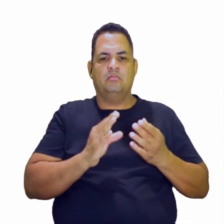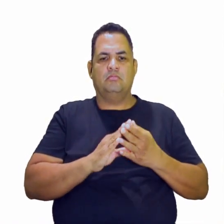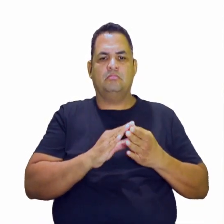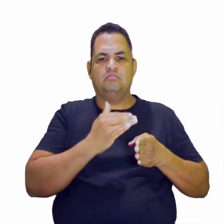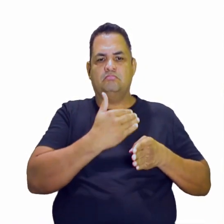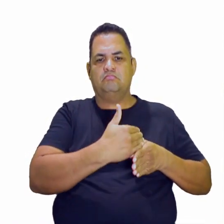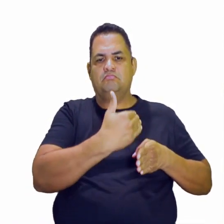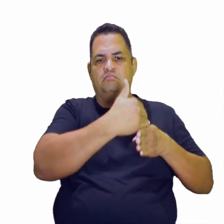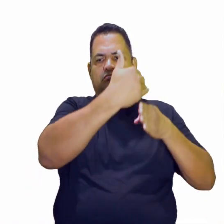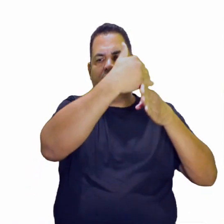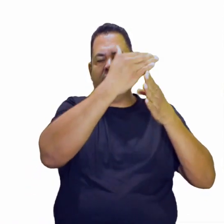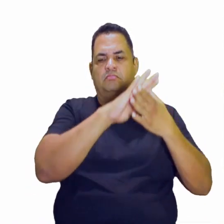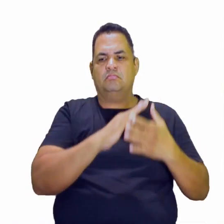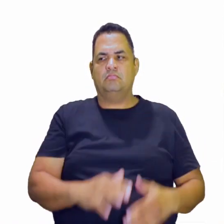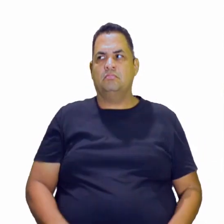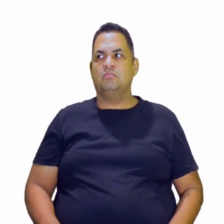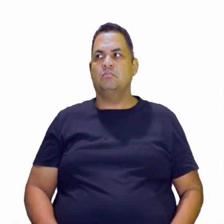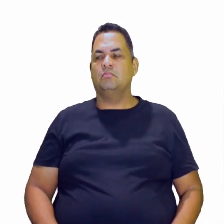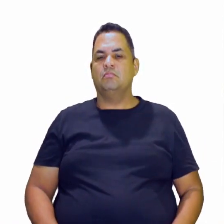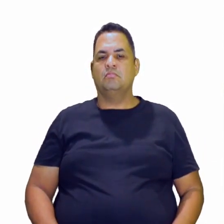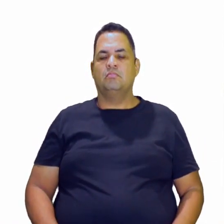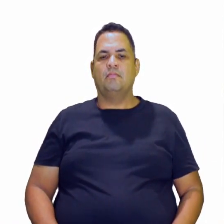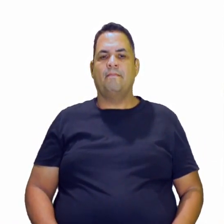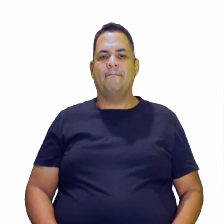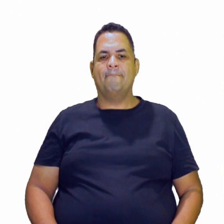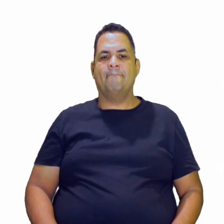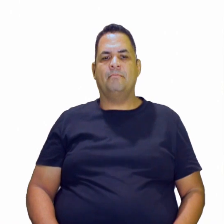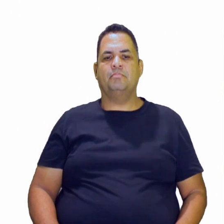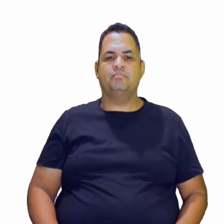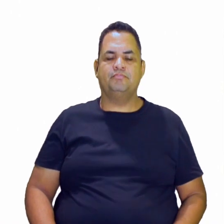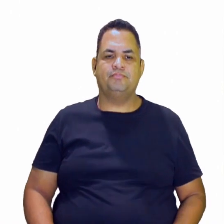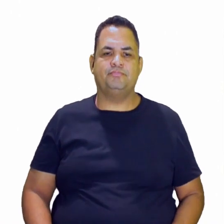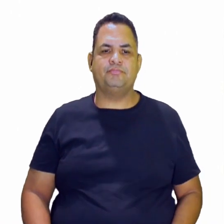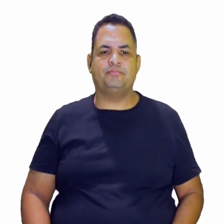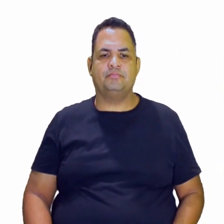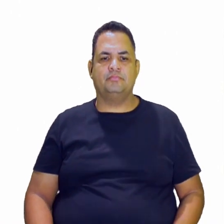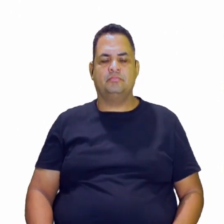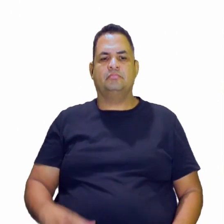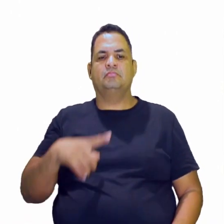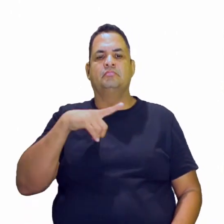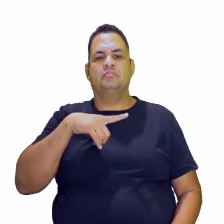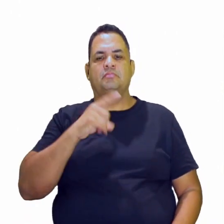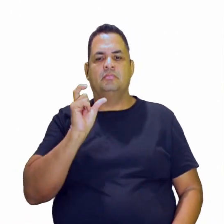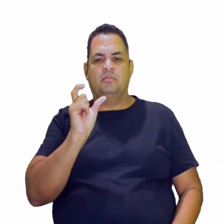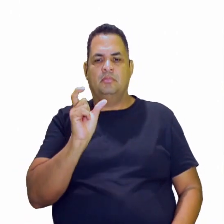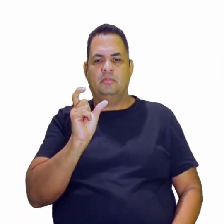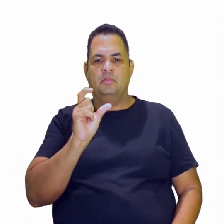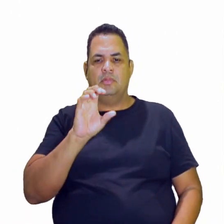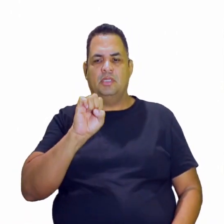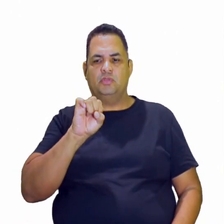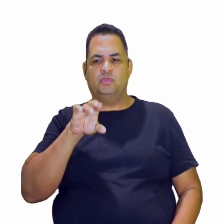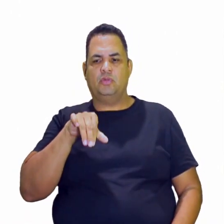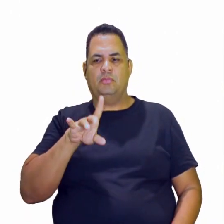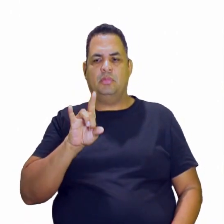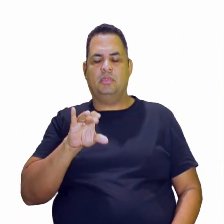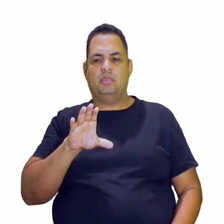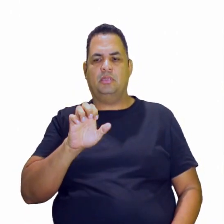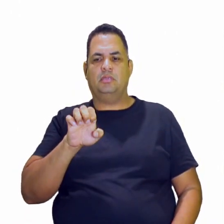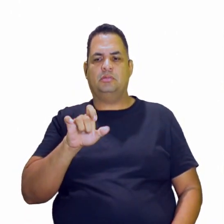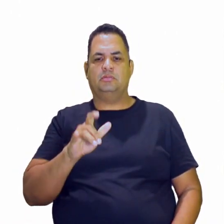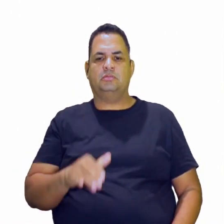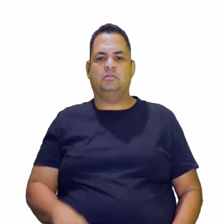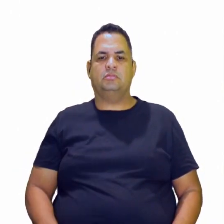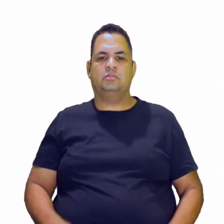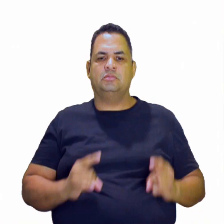Então, a questão começa ali correta, porém, quando vem para a palavra somente em galerias,